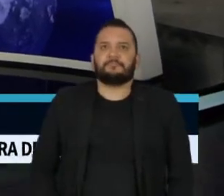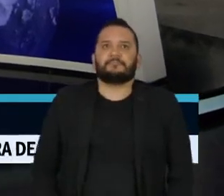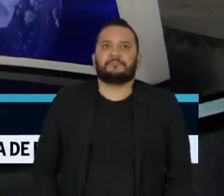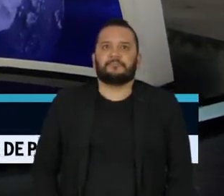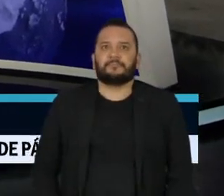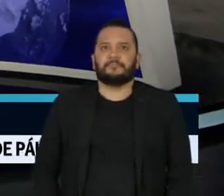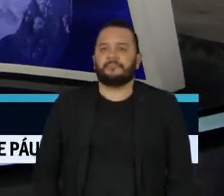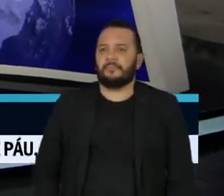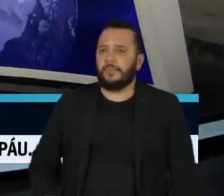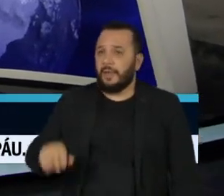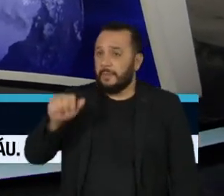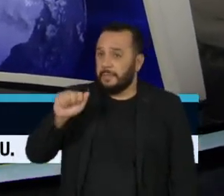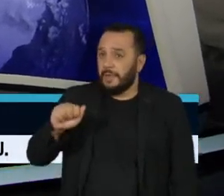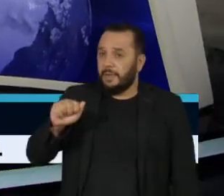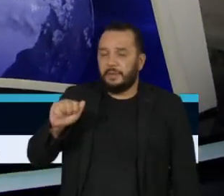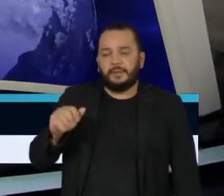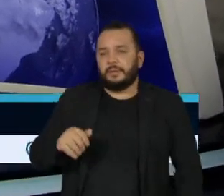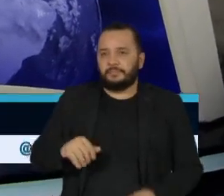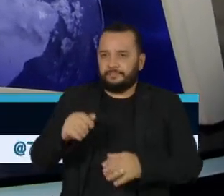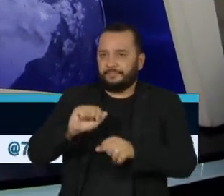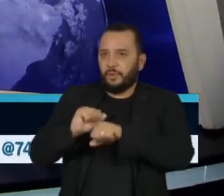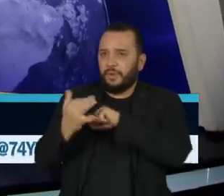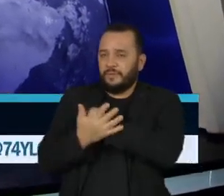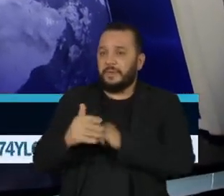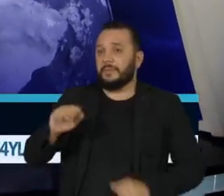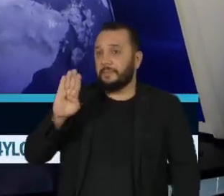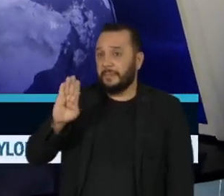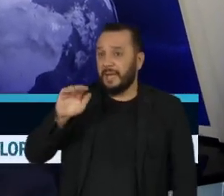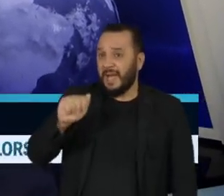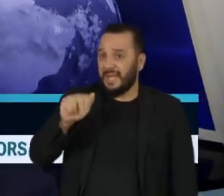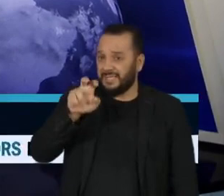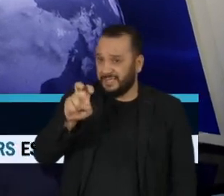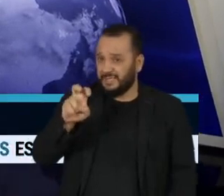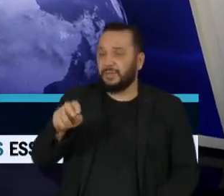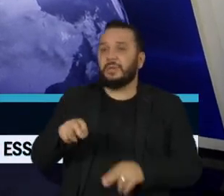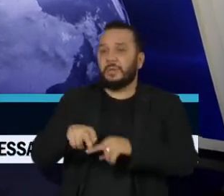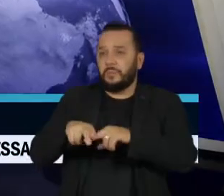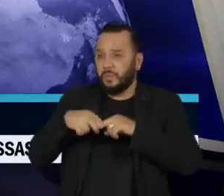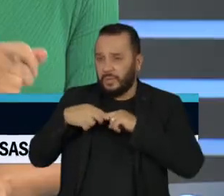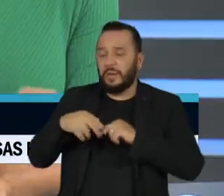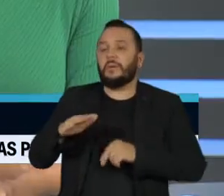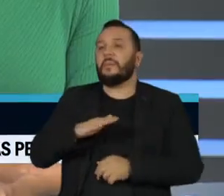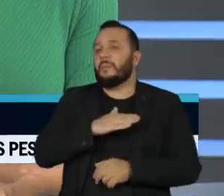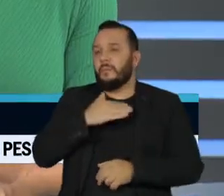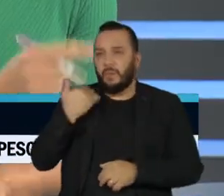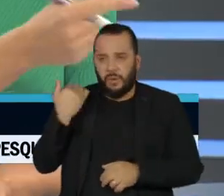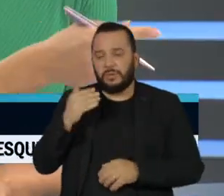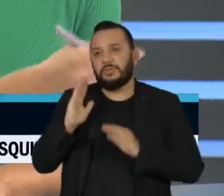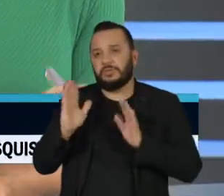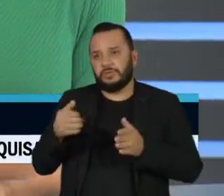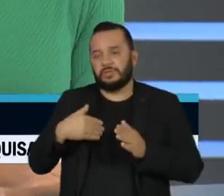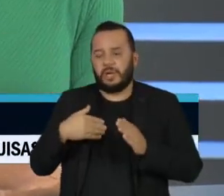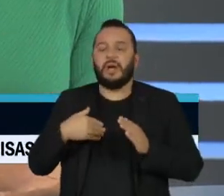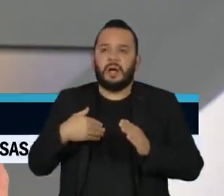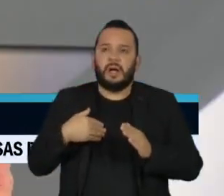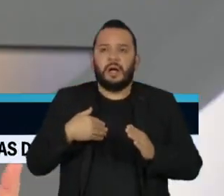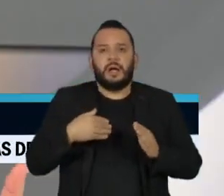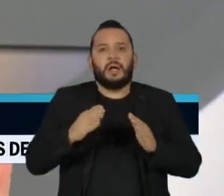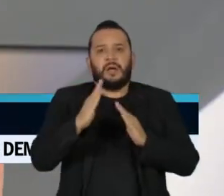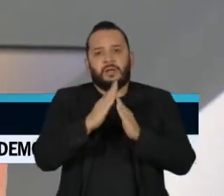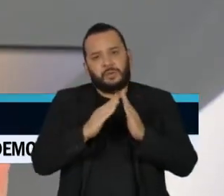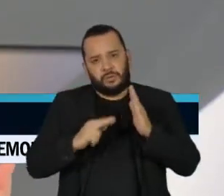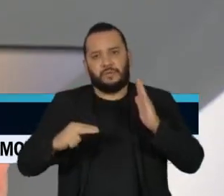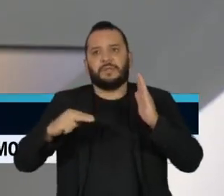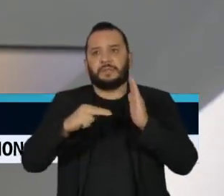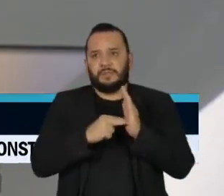Átila, a BA5 também está por trás dos casos de morte na Nova Zelândia por Covid-19, como no Japão? Nova